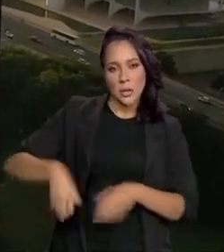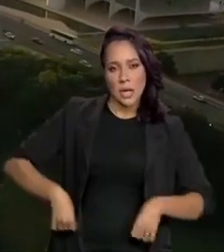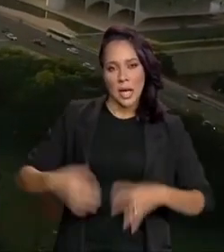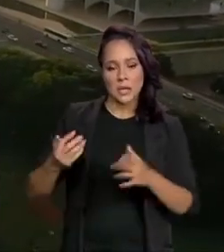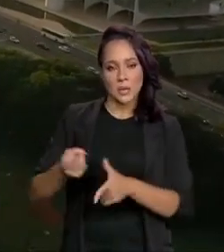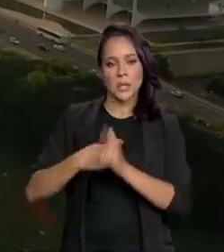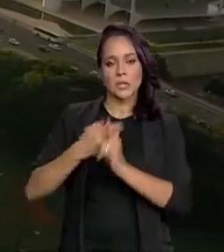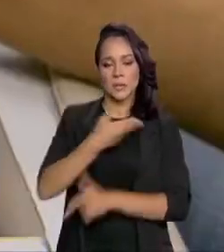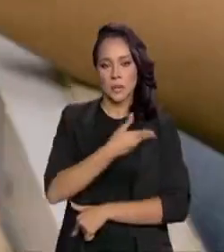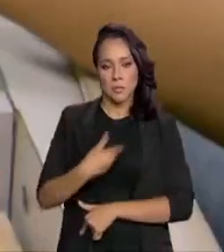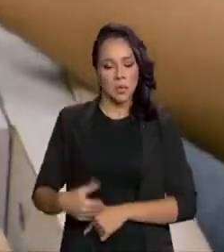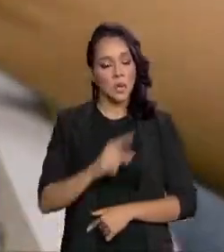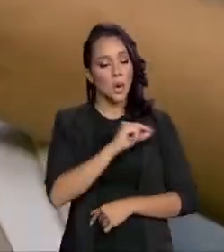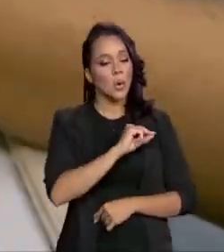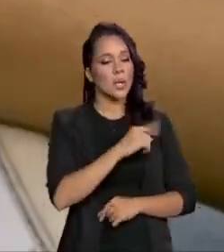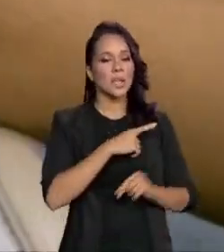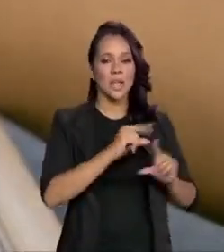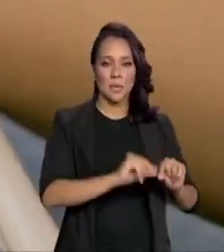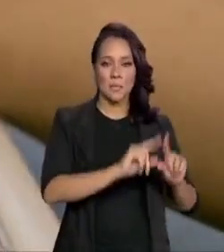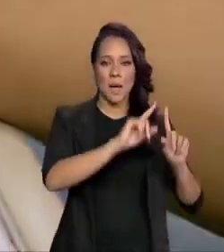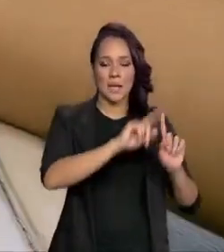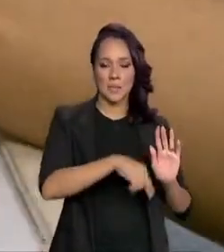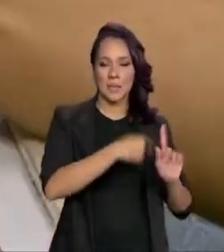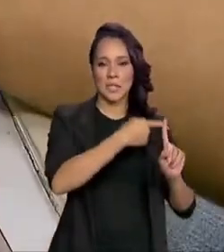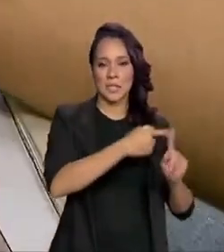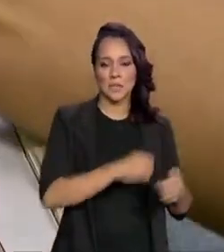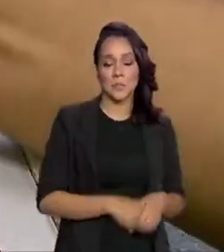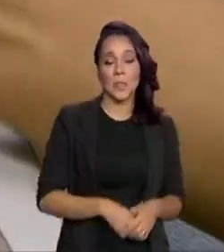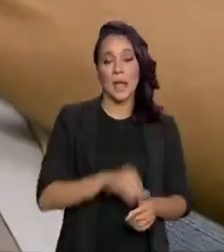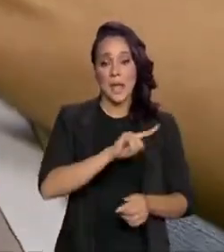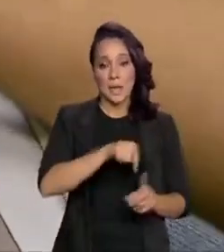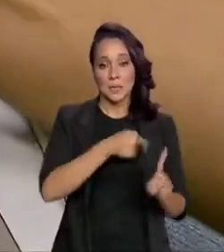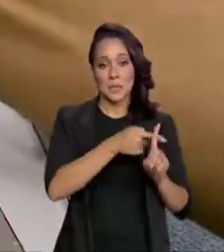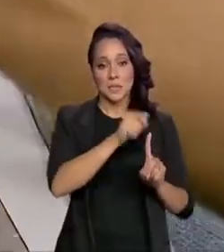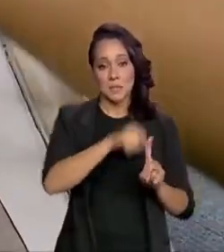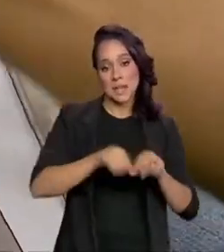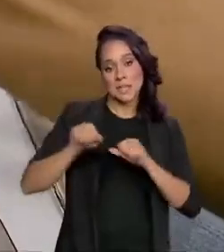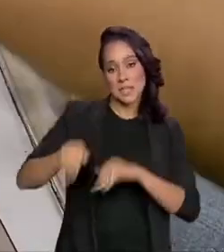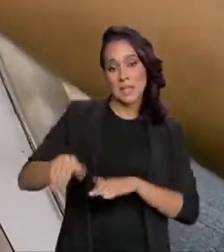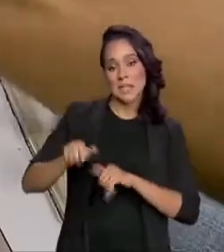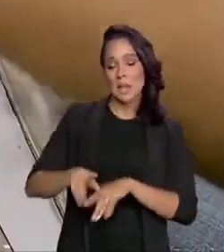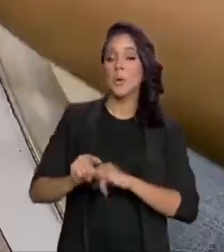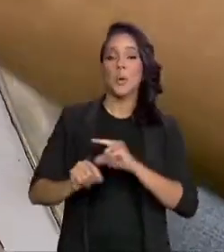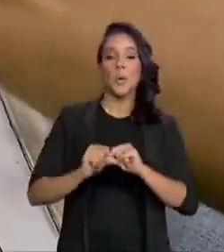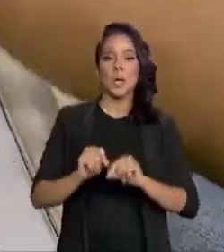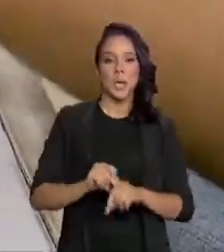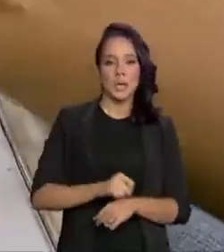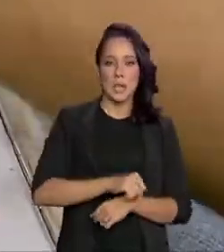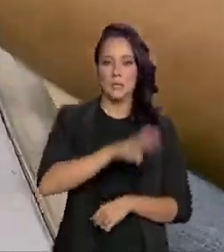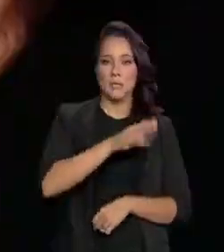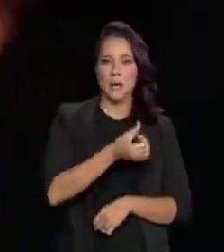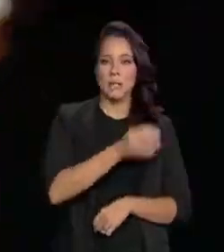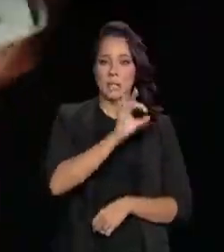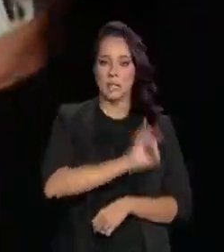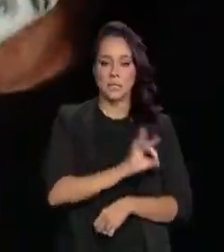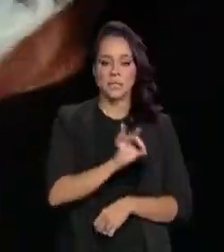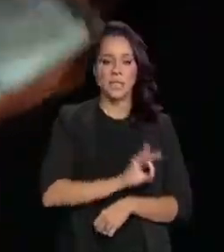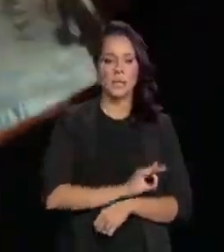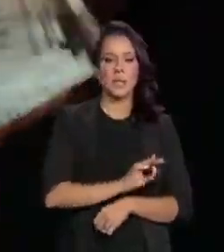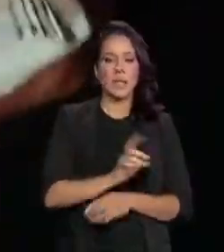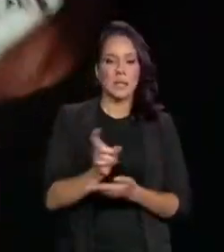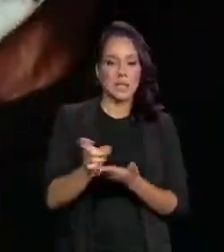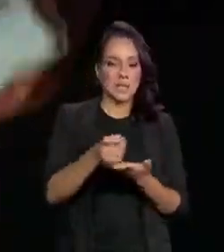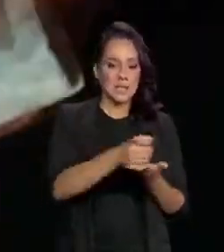dívida pública. Esse saldo positivo em setembro foi motivado por um aumento de 6% das